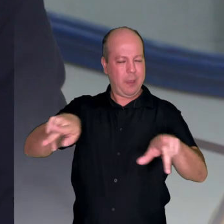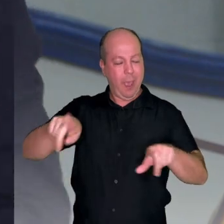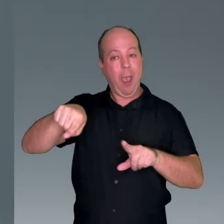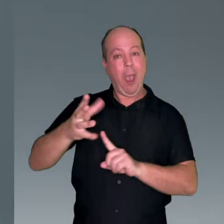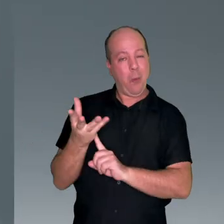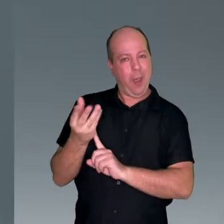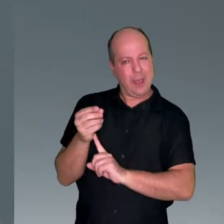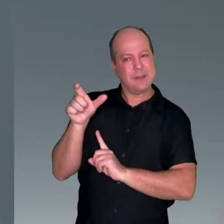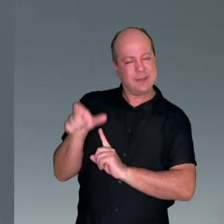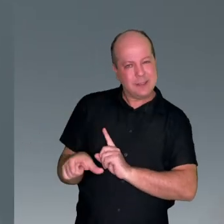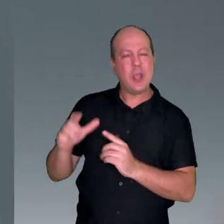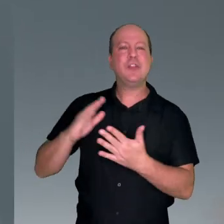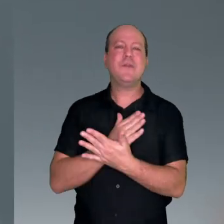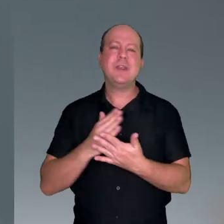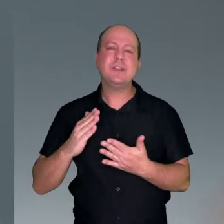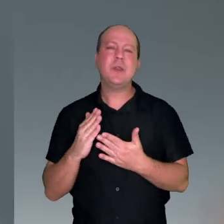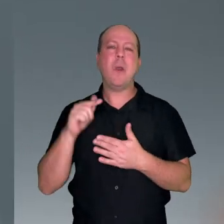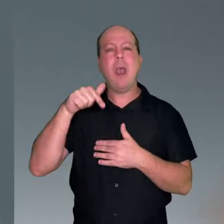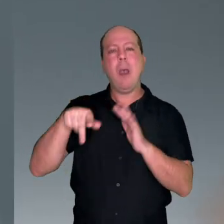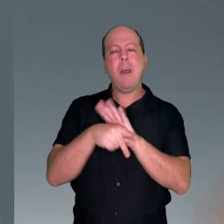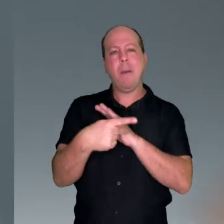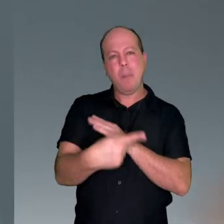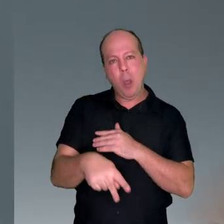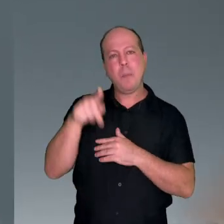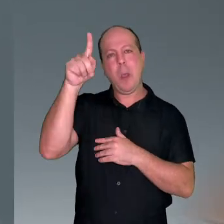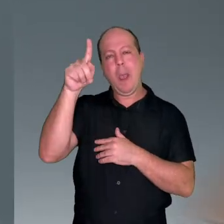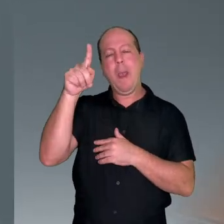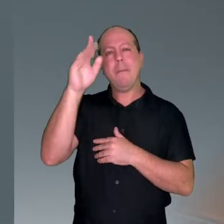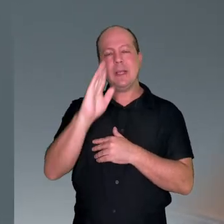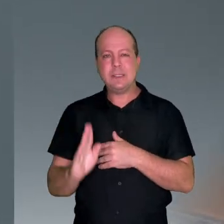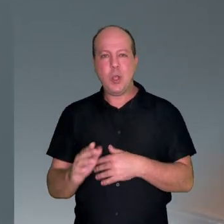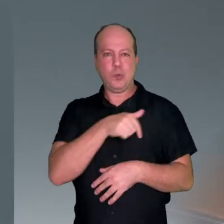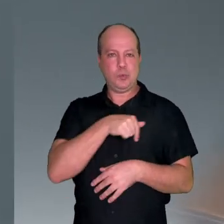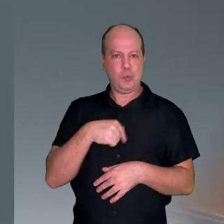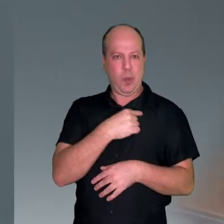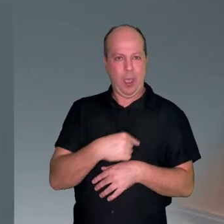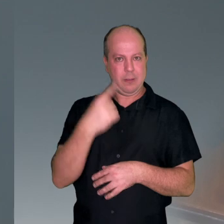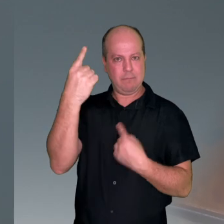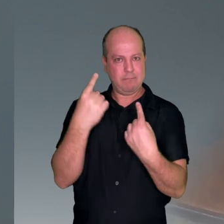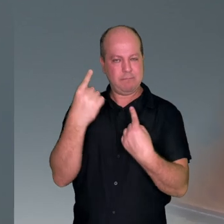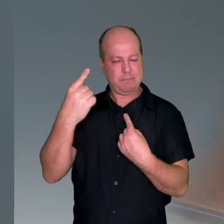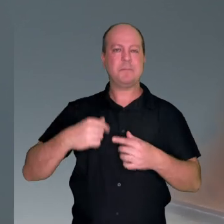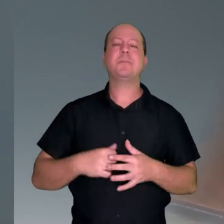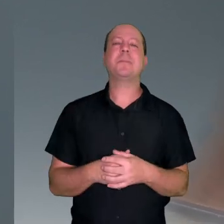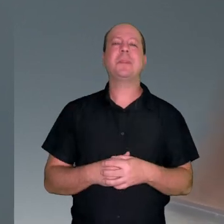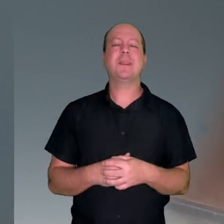internacionais. O artista divide sua residência entre o Brasil e a Suécia.